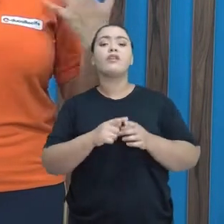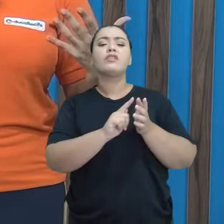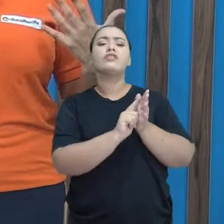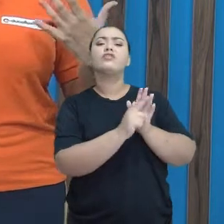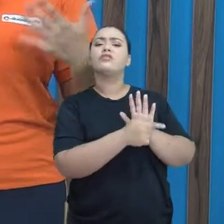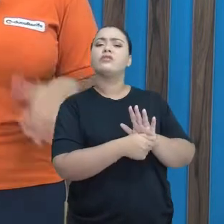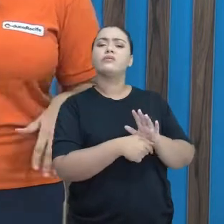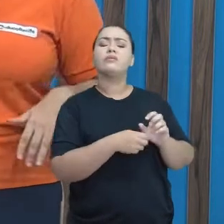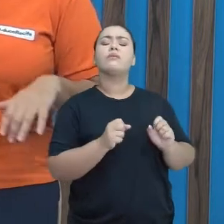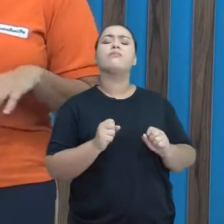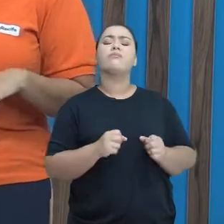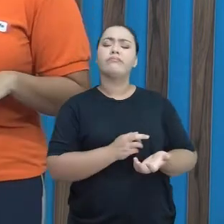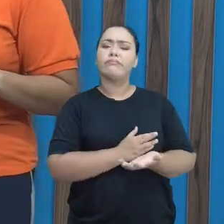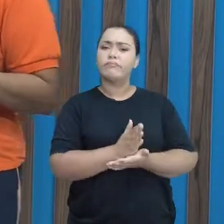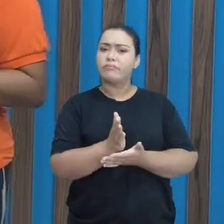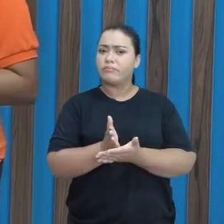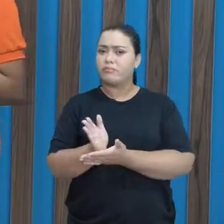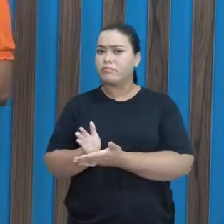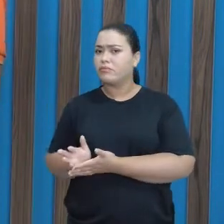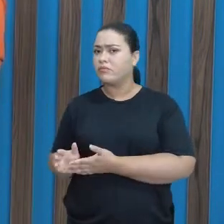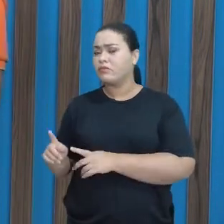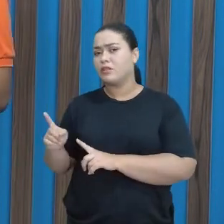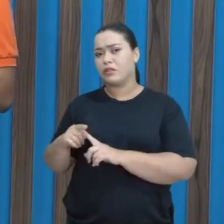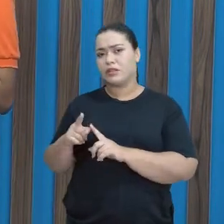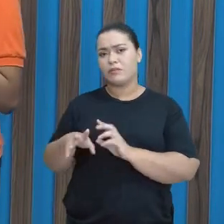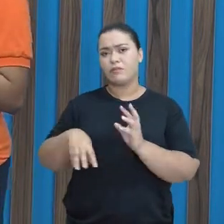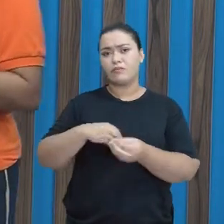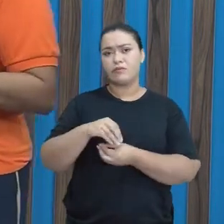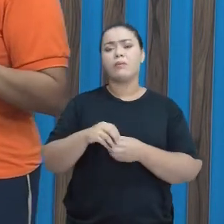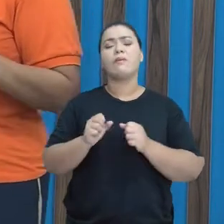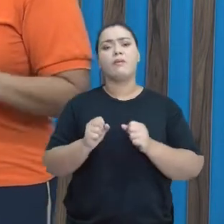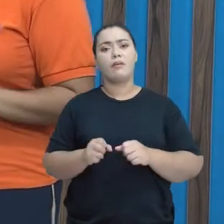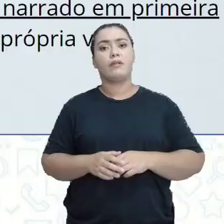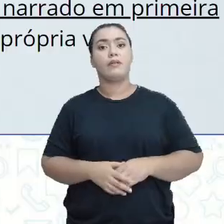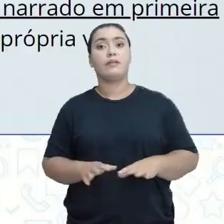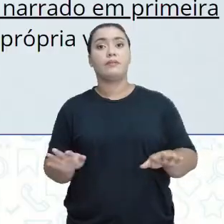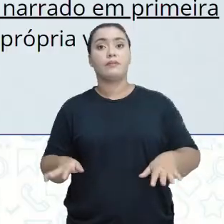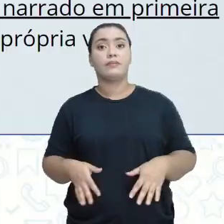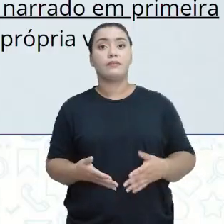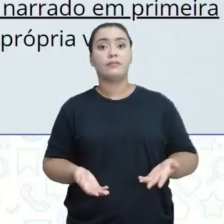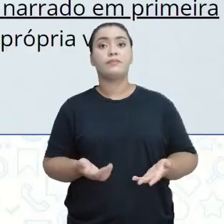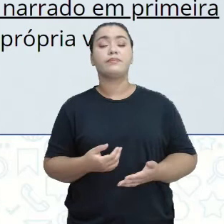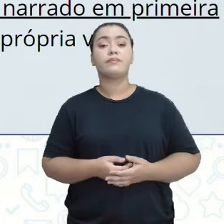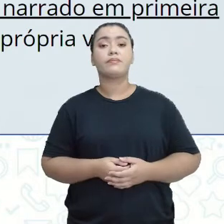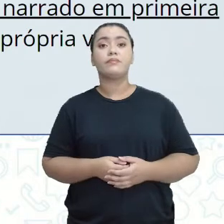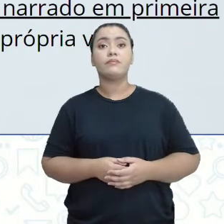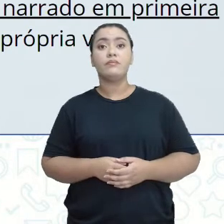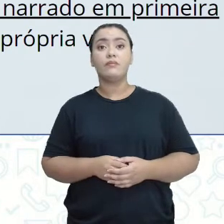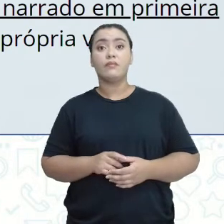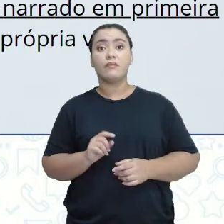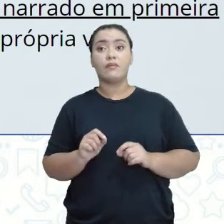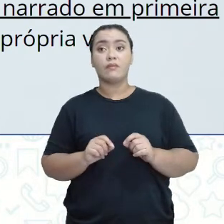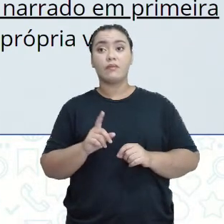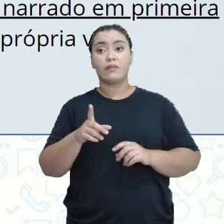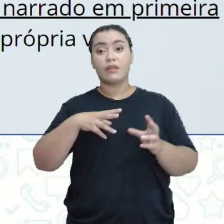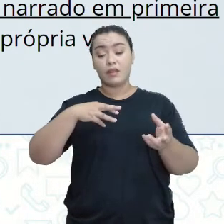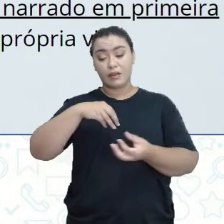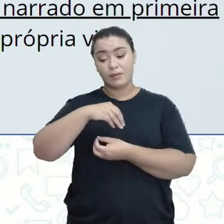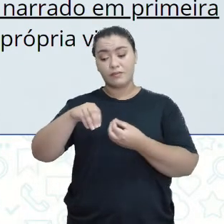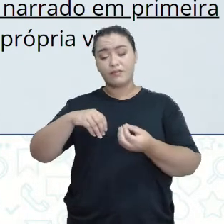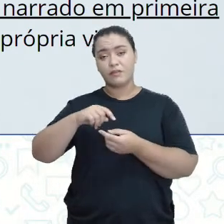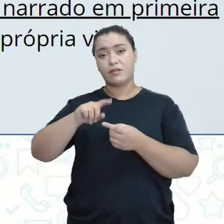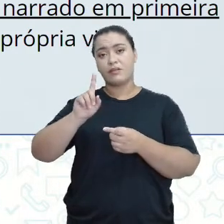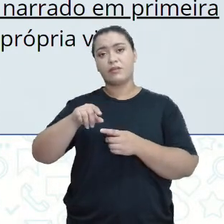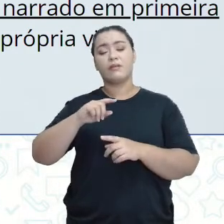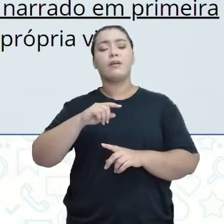são múltiplos, não é isso? Então, é possível notarmos, no entanto, isso aqui a gente já viu. Então, essa mescla deve servir ao propósito